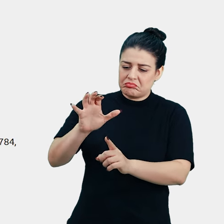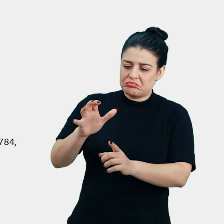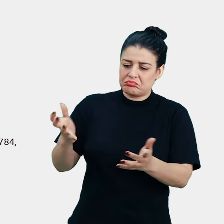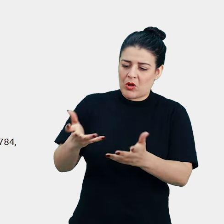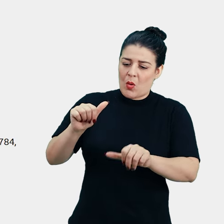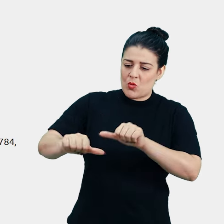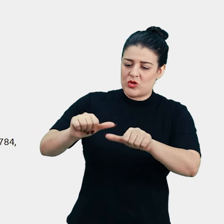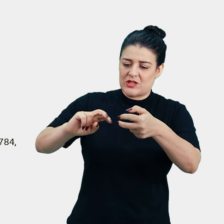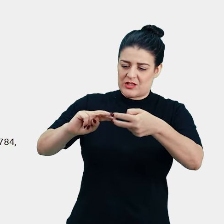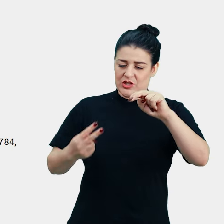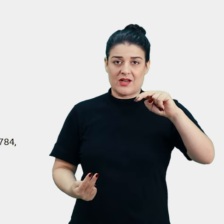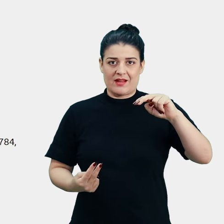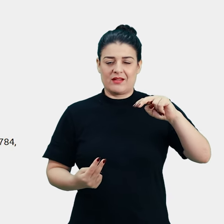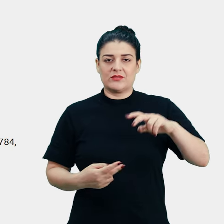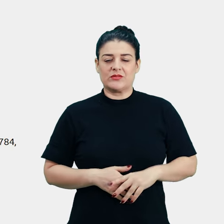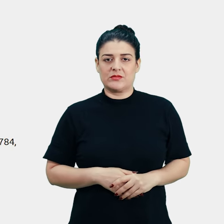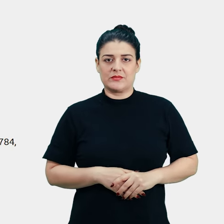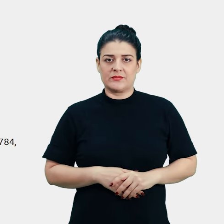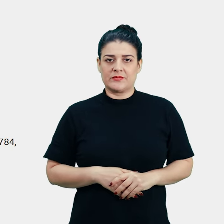ou modificações genéticas.